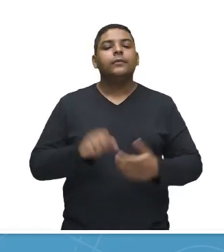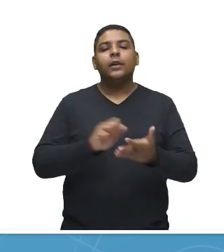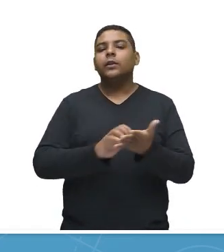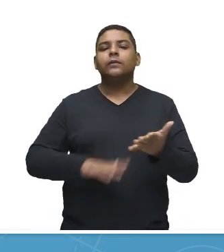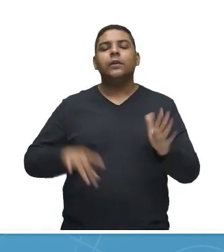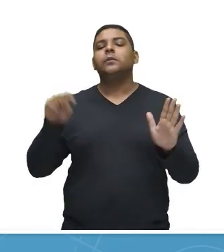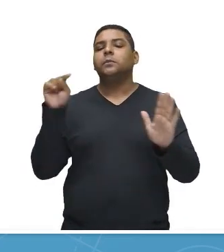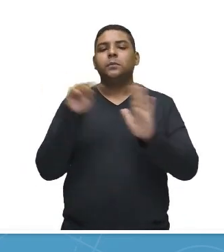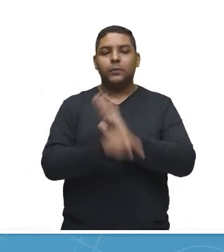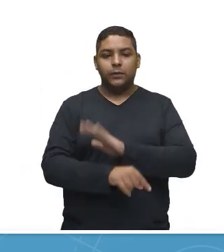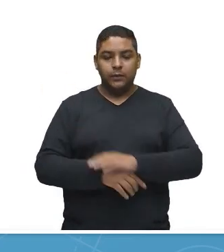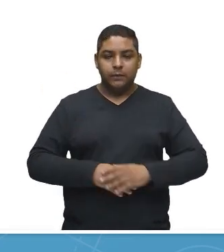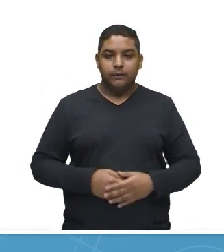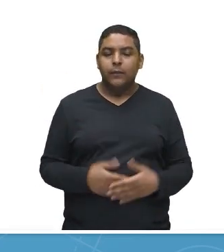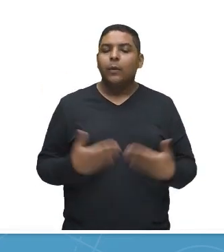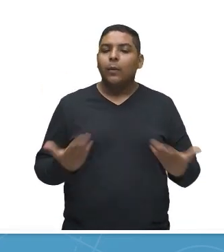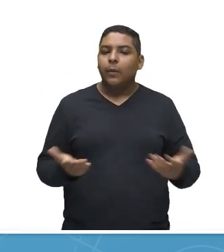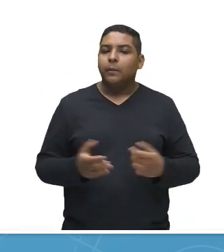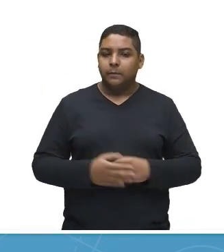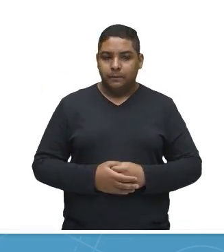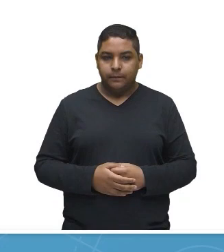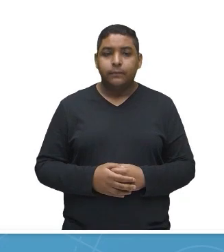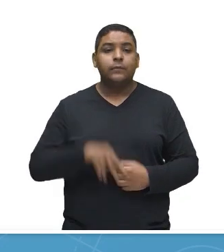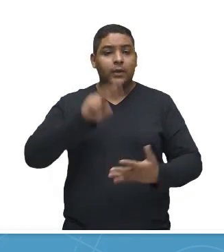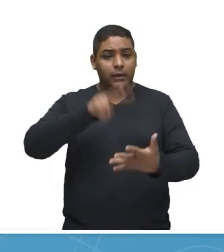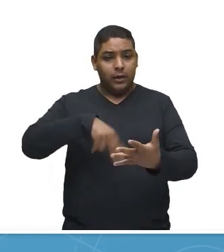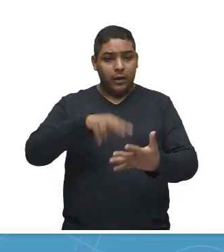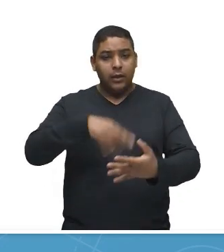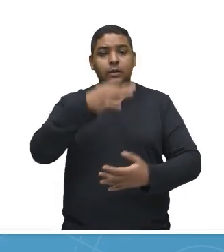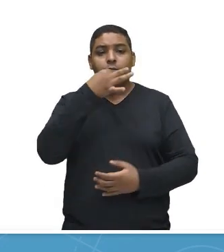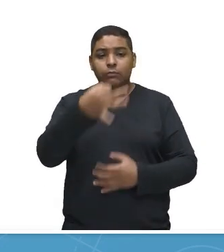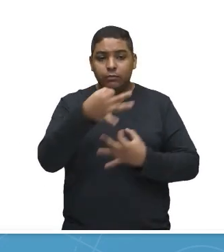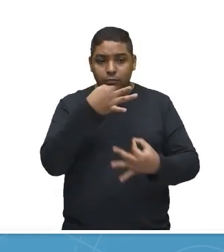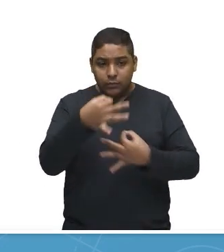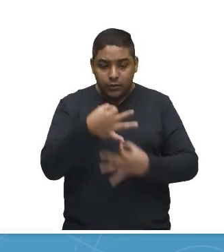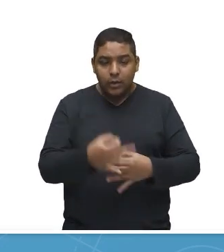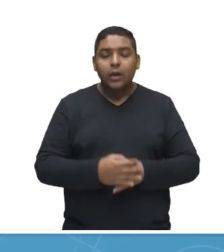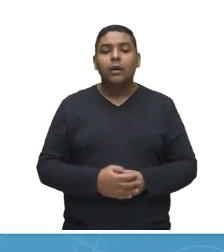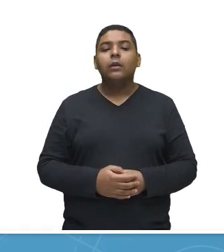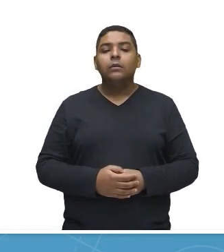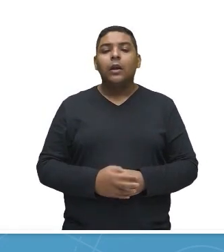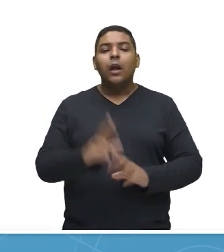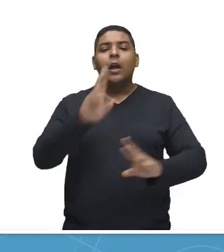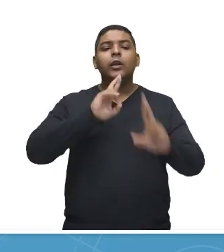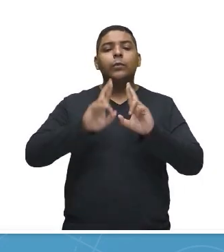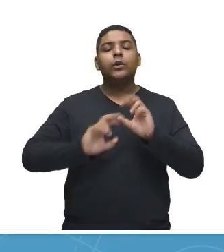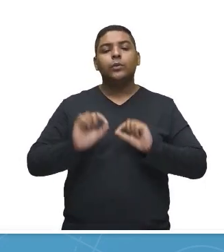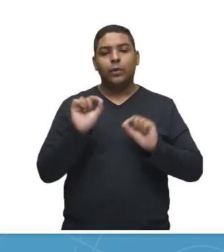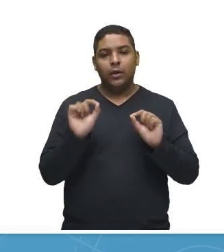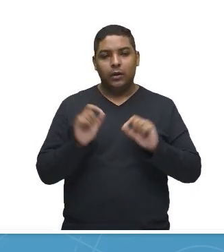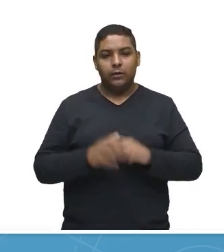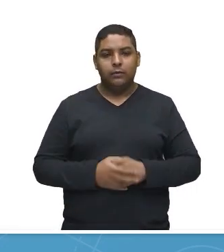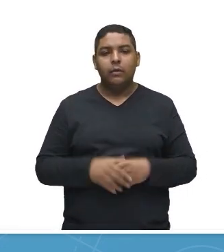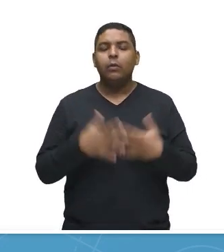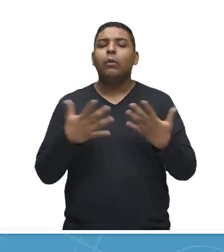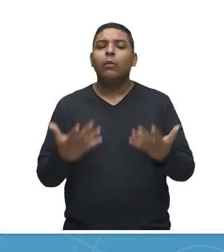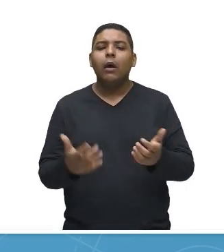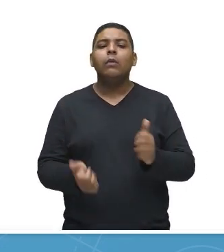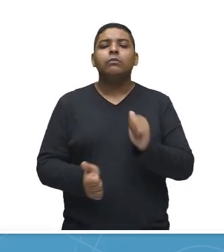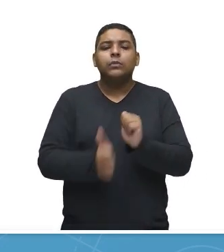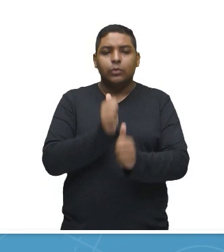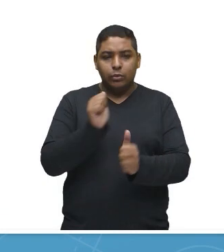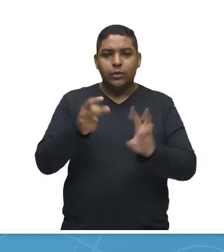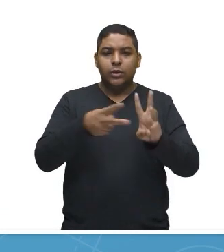a vocês? Eu pedi que vocês lessem as dicas e me dissessem, né, qual é a luta